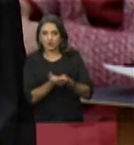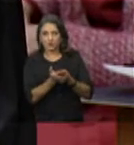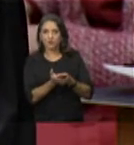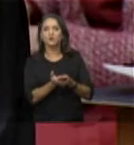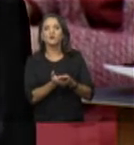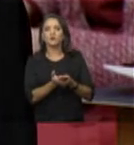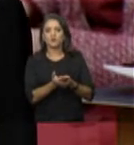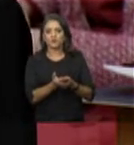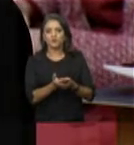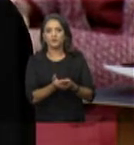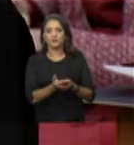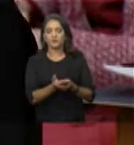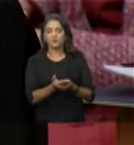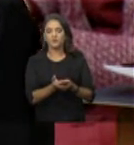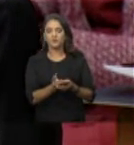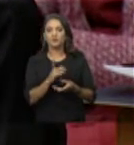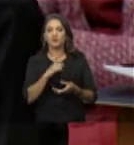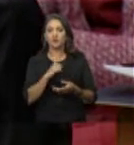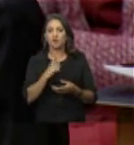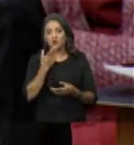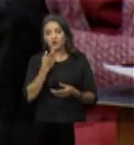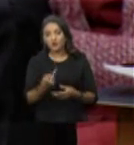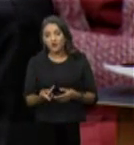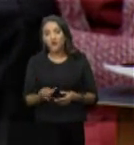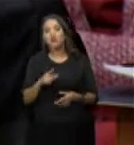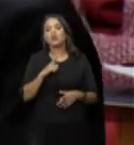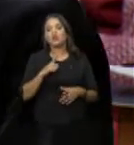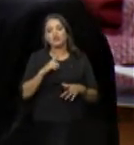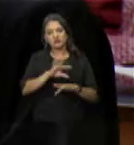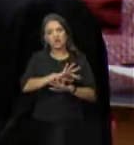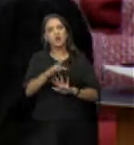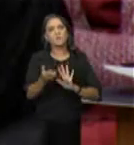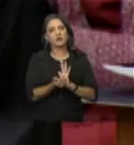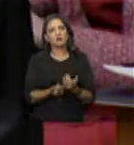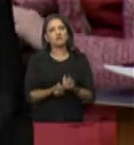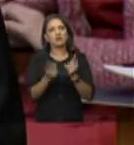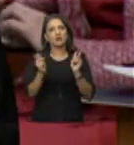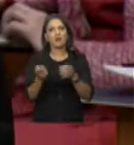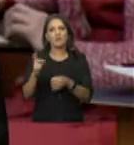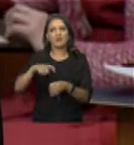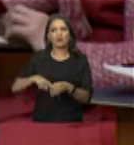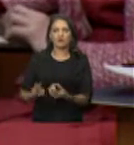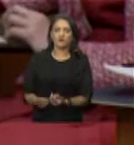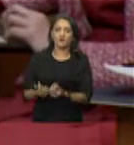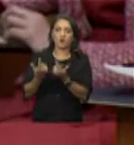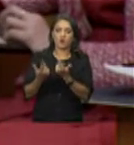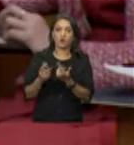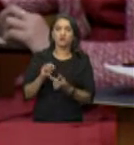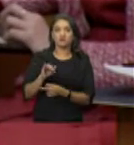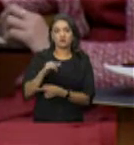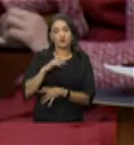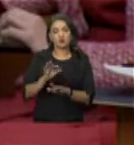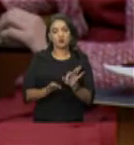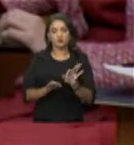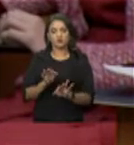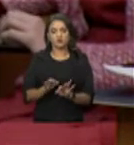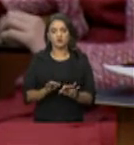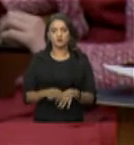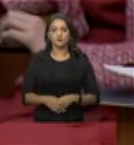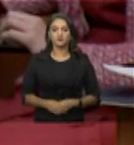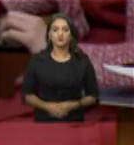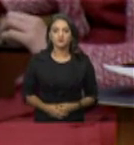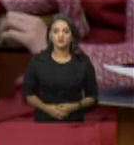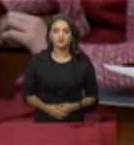solubilidade e afençar que devolver que teria patrimônio suficiente para devolver os valores do caso fosse julgada